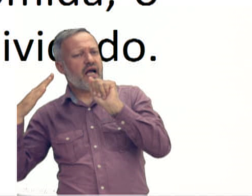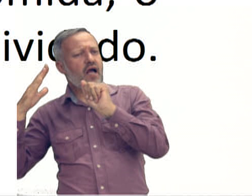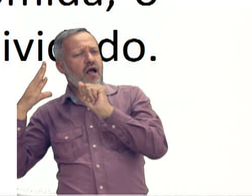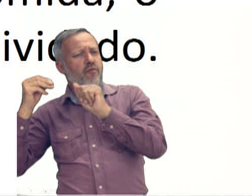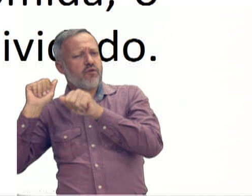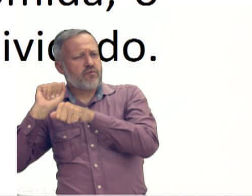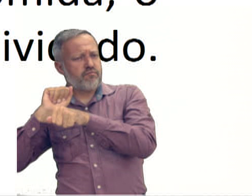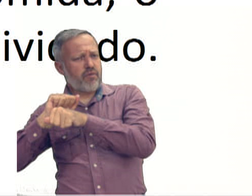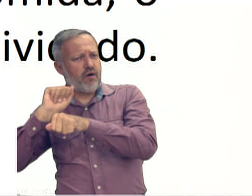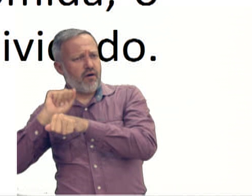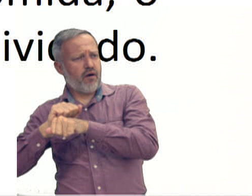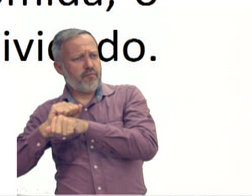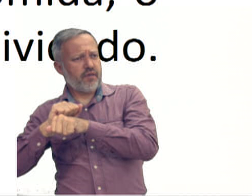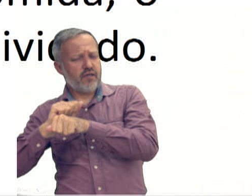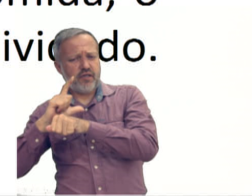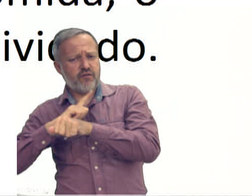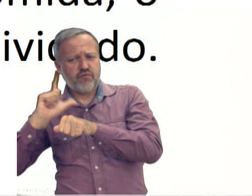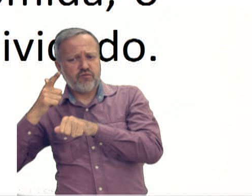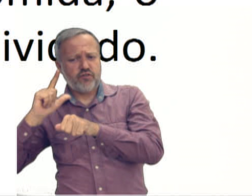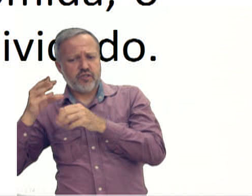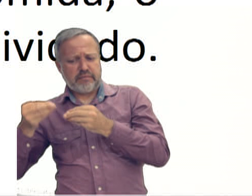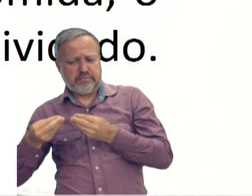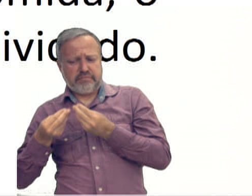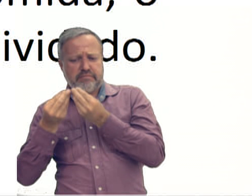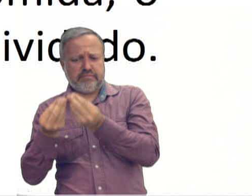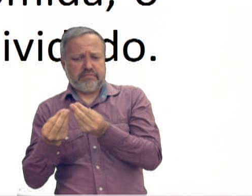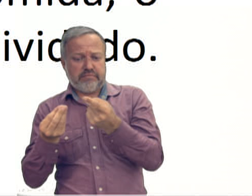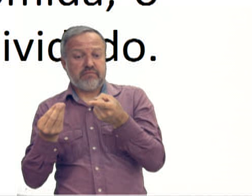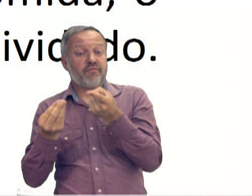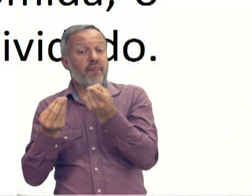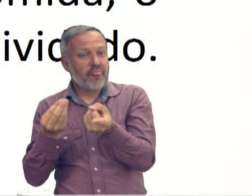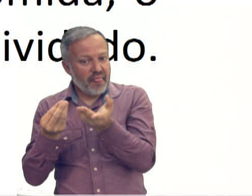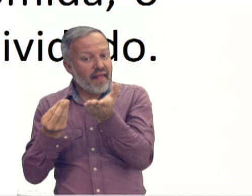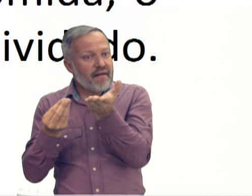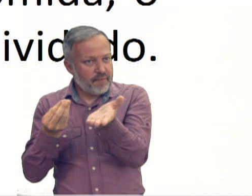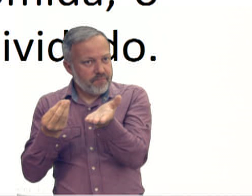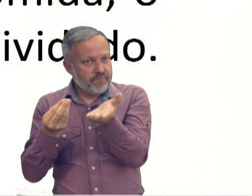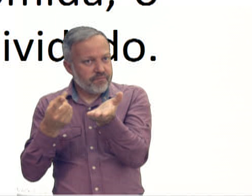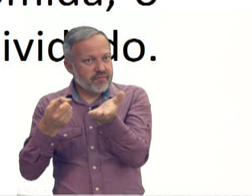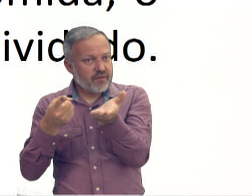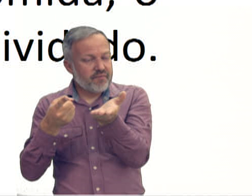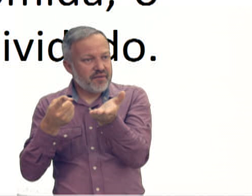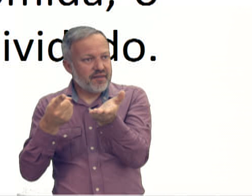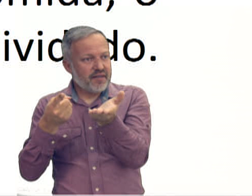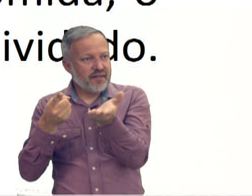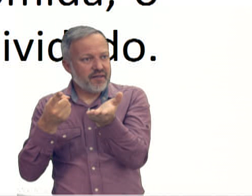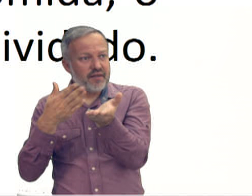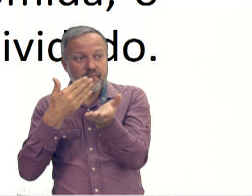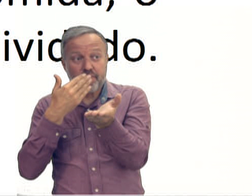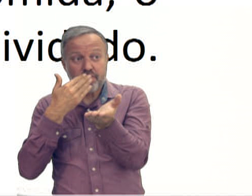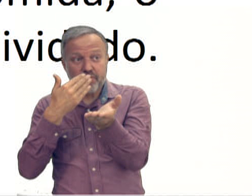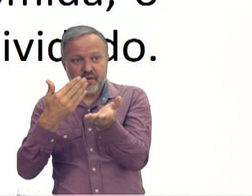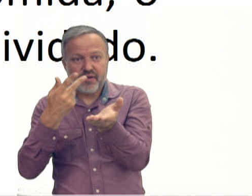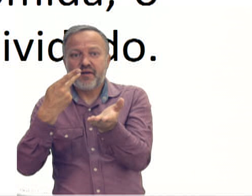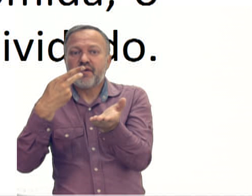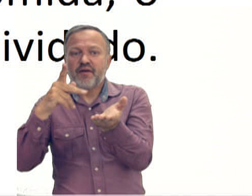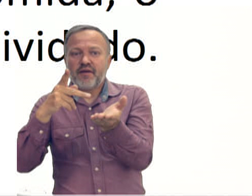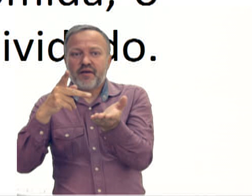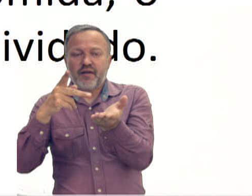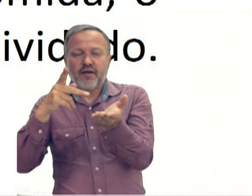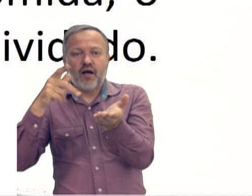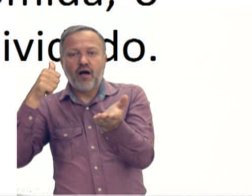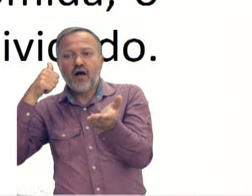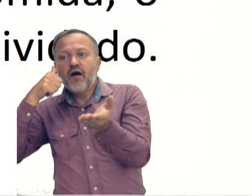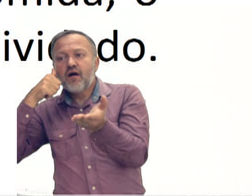e não tinha nada para servir aos irmãos. Mas, com muita vontade de agradá-los, pediu à sua